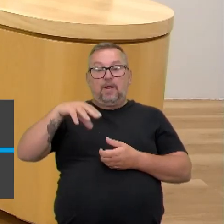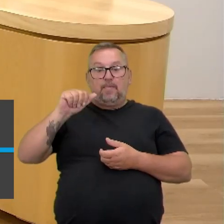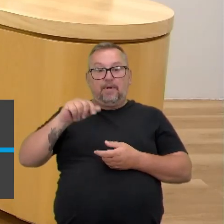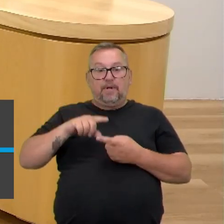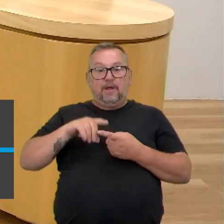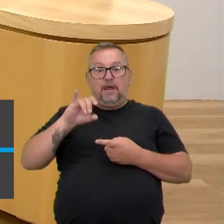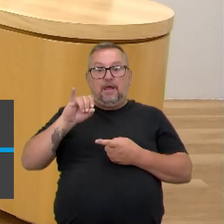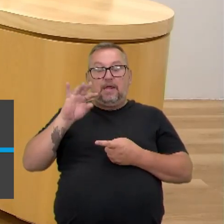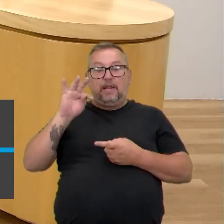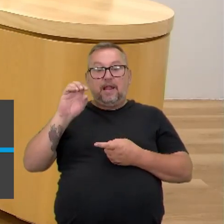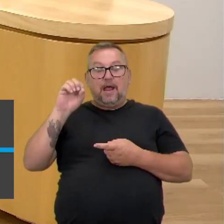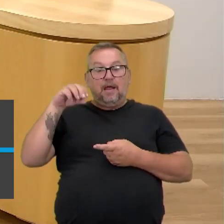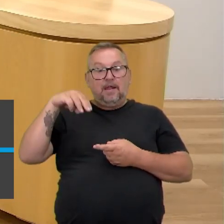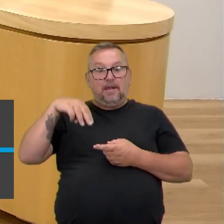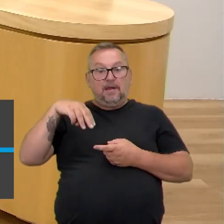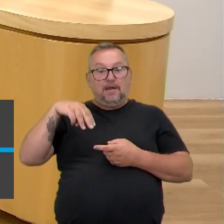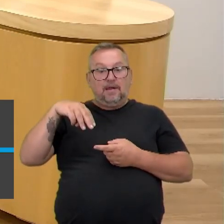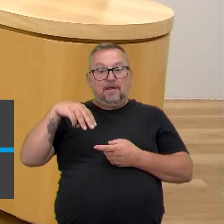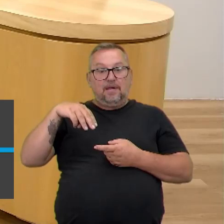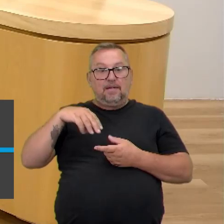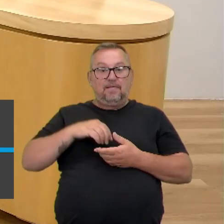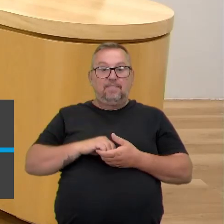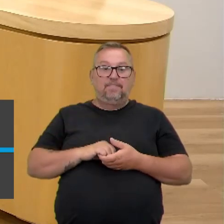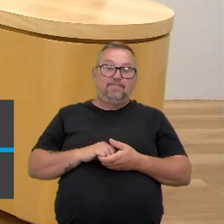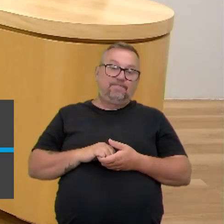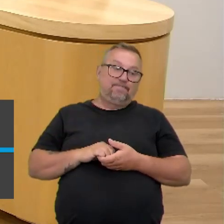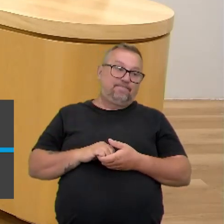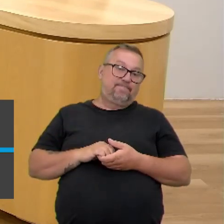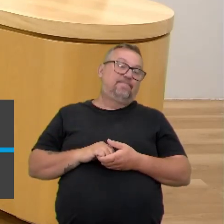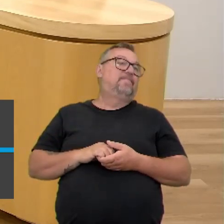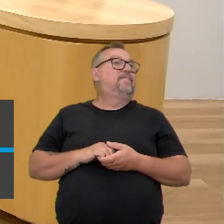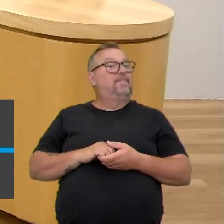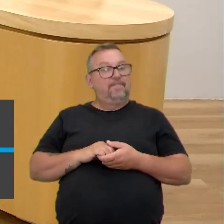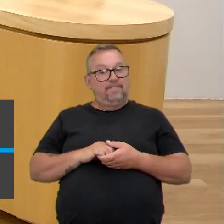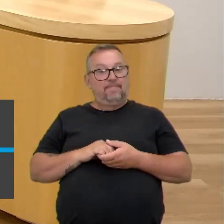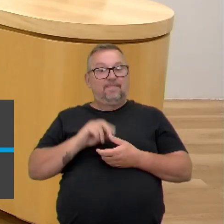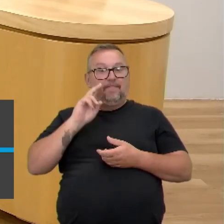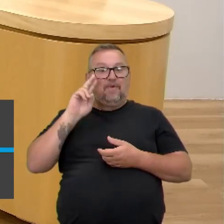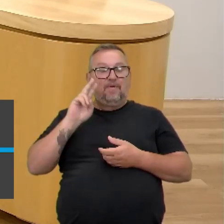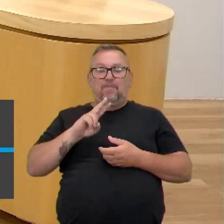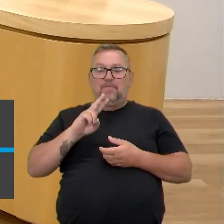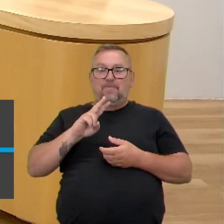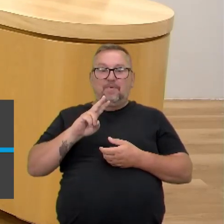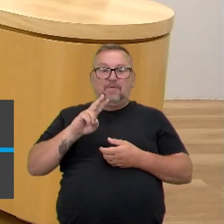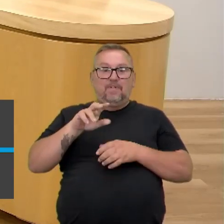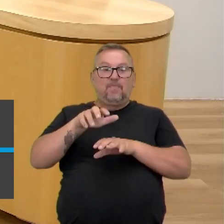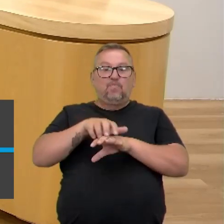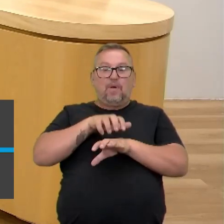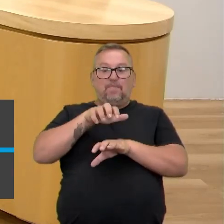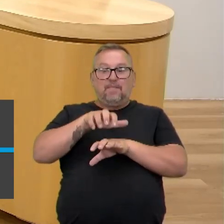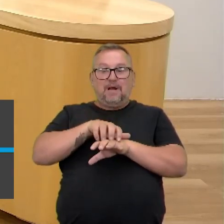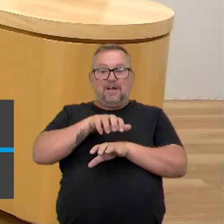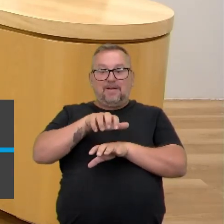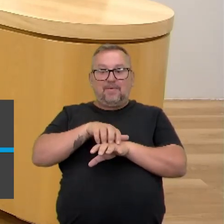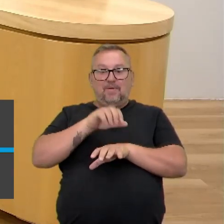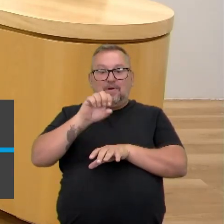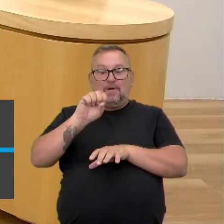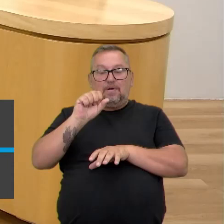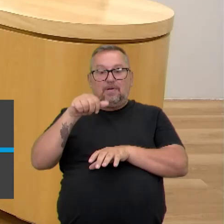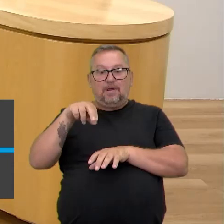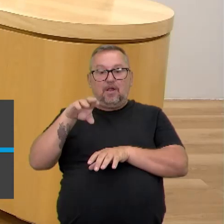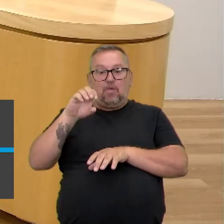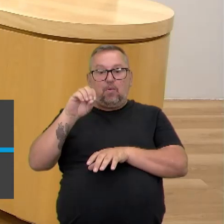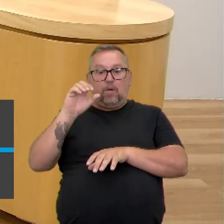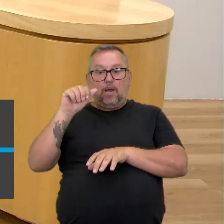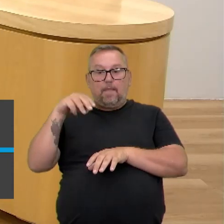Itaim, Vila Olímpia. Chácara Clabinha era também brejo. Sim. Era brejo já. Santo Amaro, que o pessoal achava que era tipo